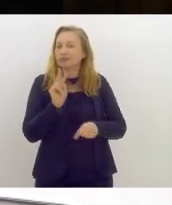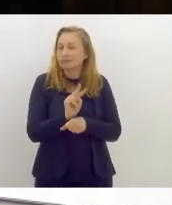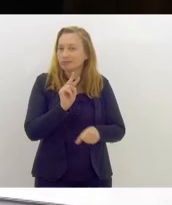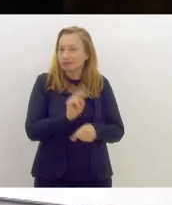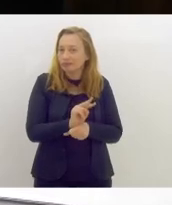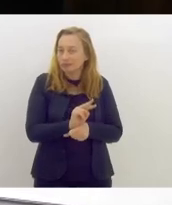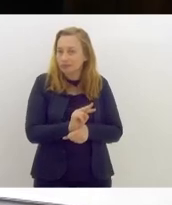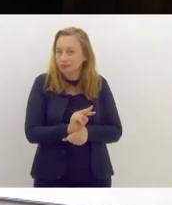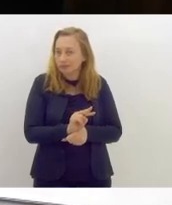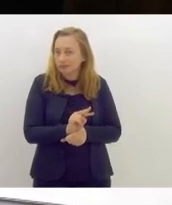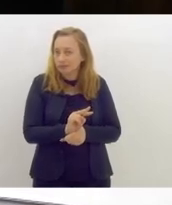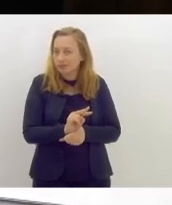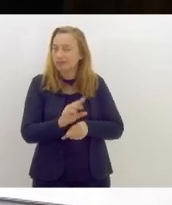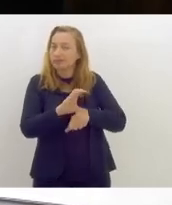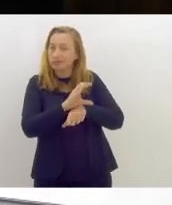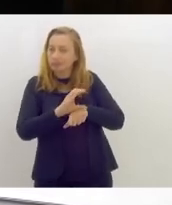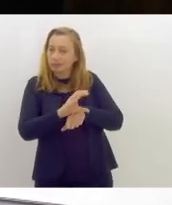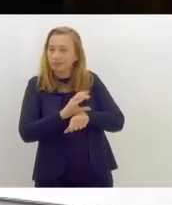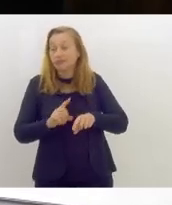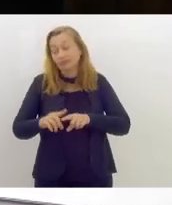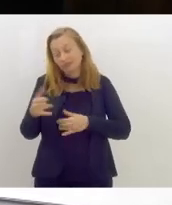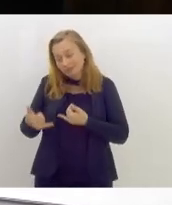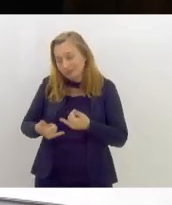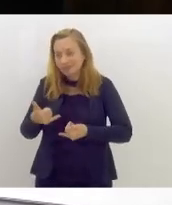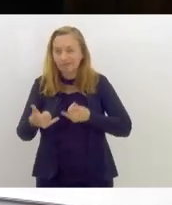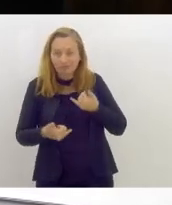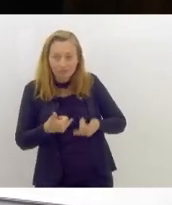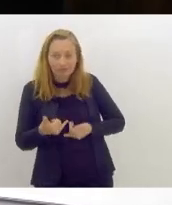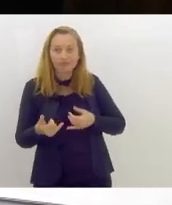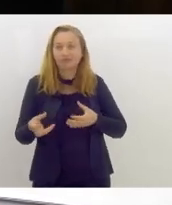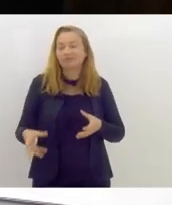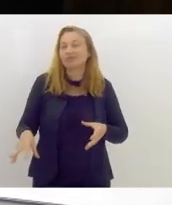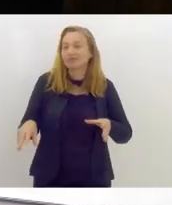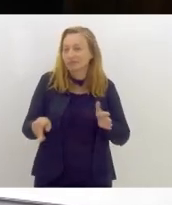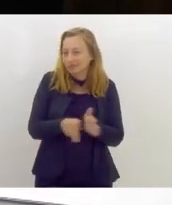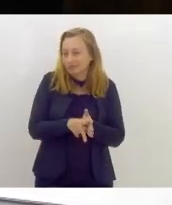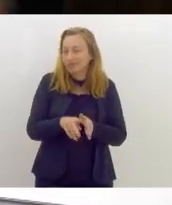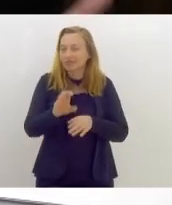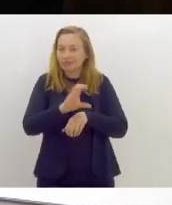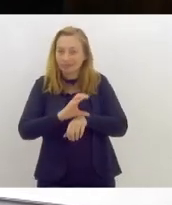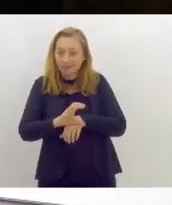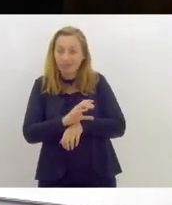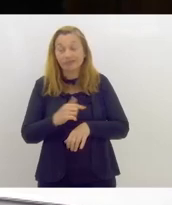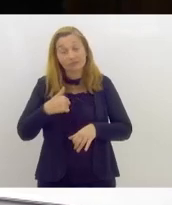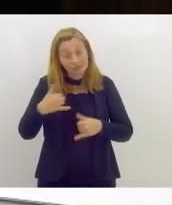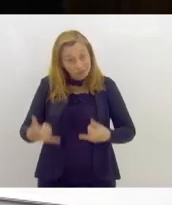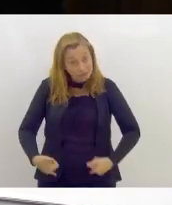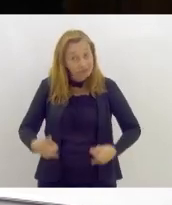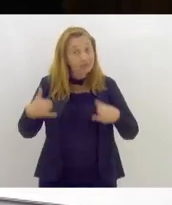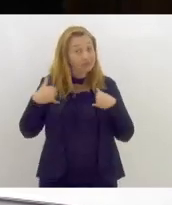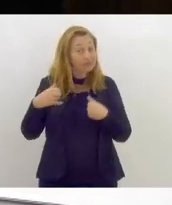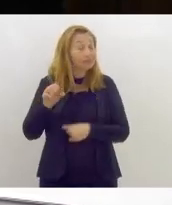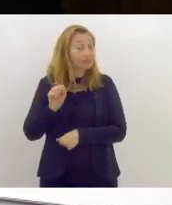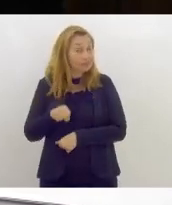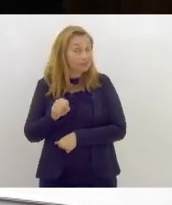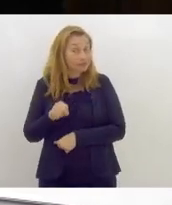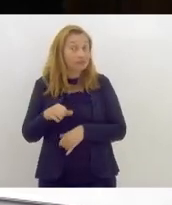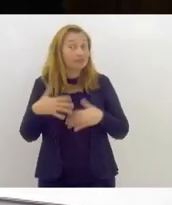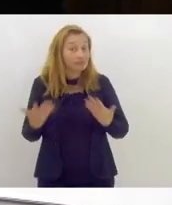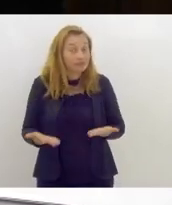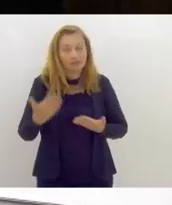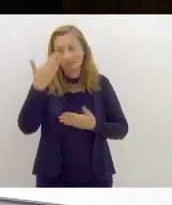tira essa onda de vez em quando né mas é tá na Constituição de verdadeiramente então nós temos um privilégio então